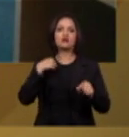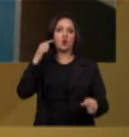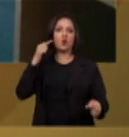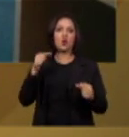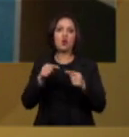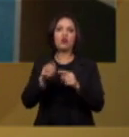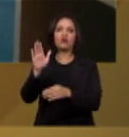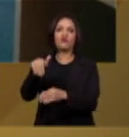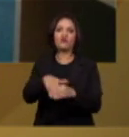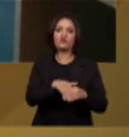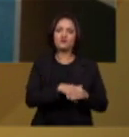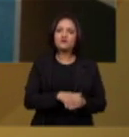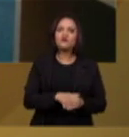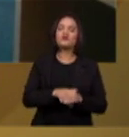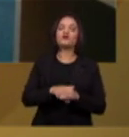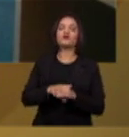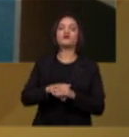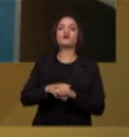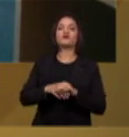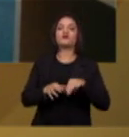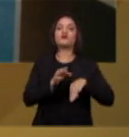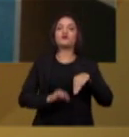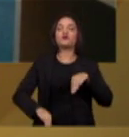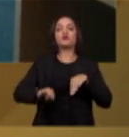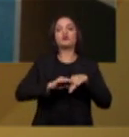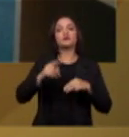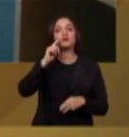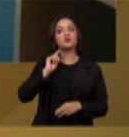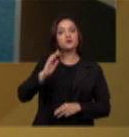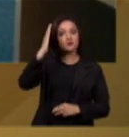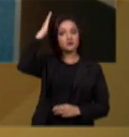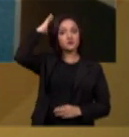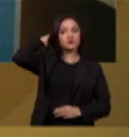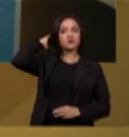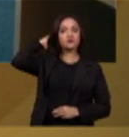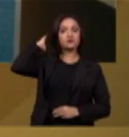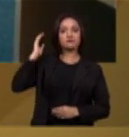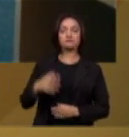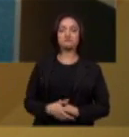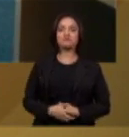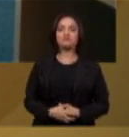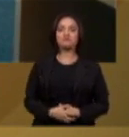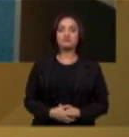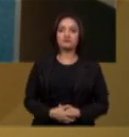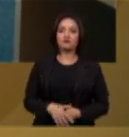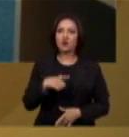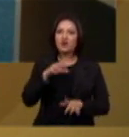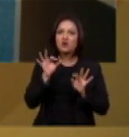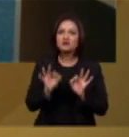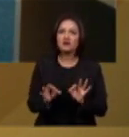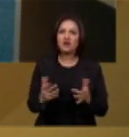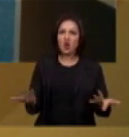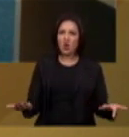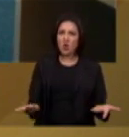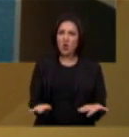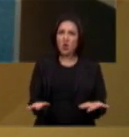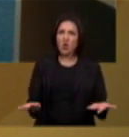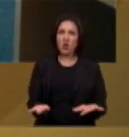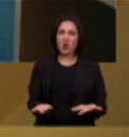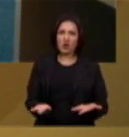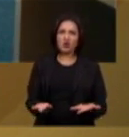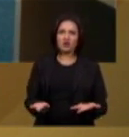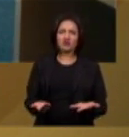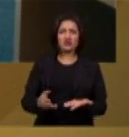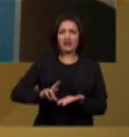acompanhar a divergência aberta pelo ministro Marco Aurélio. Tenho convicção de que hoje essa não é a